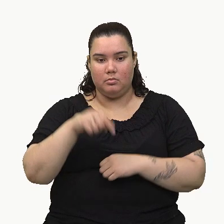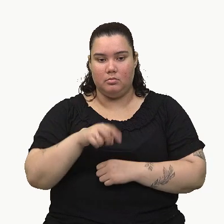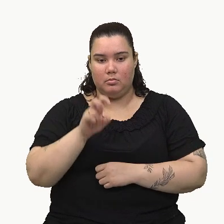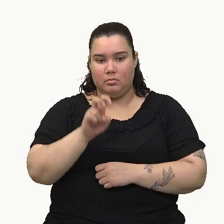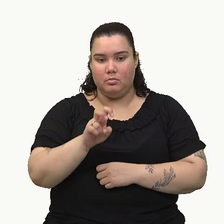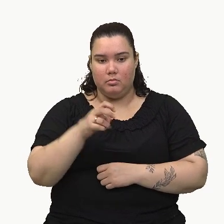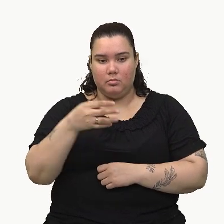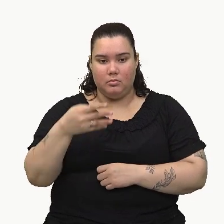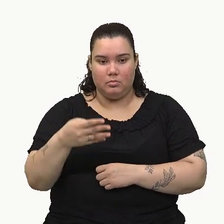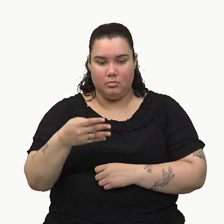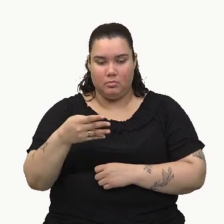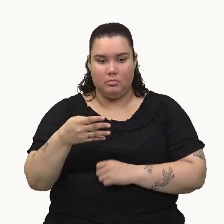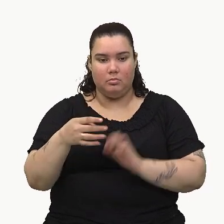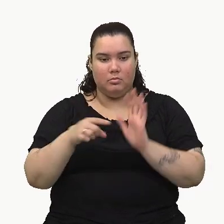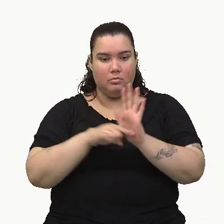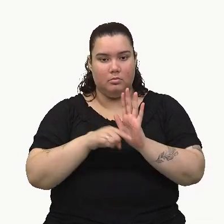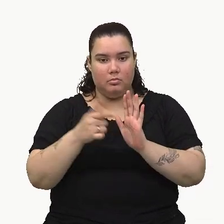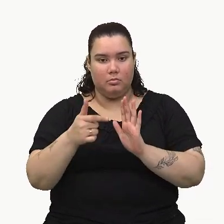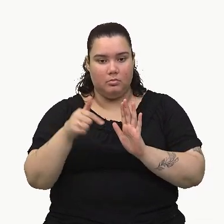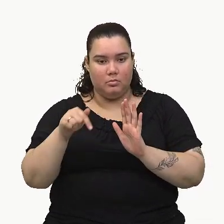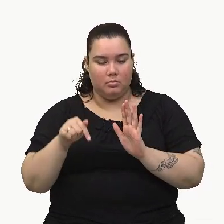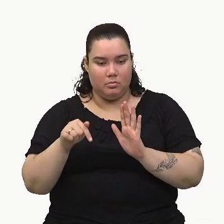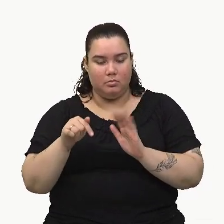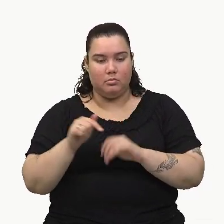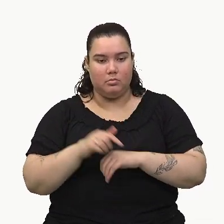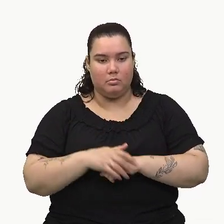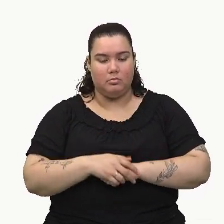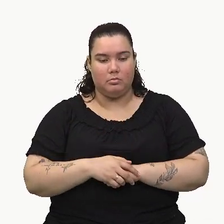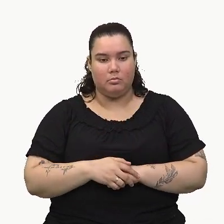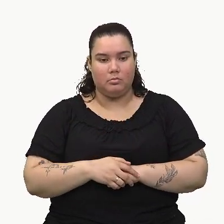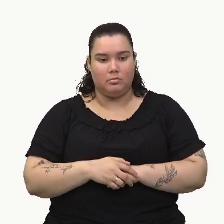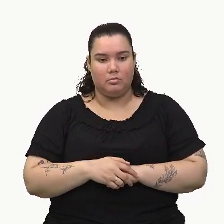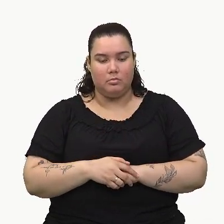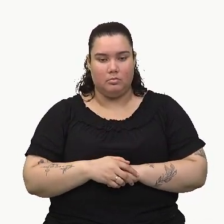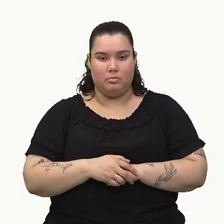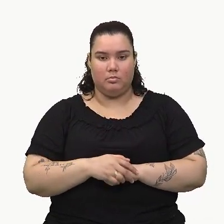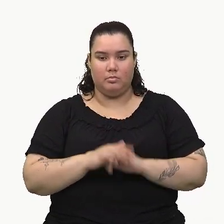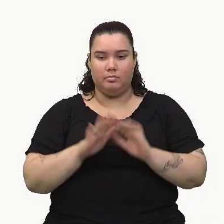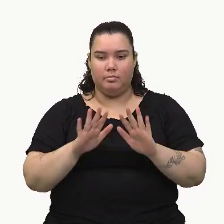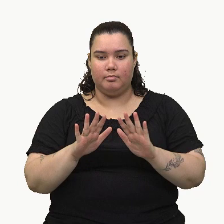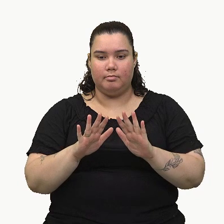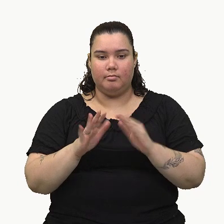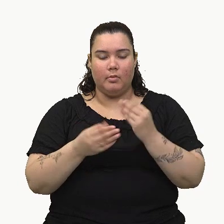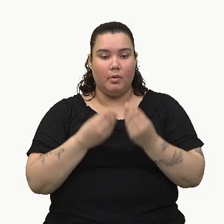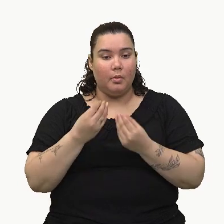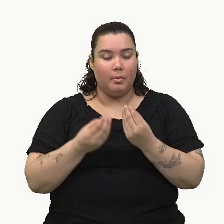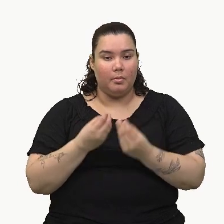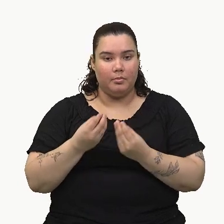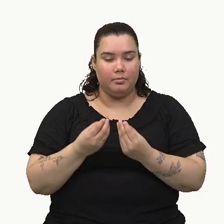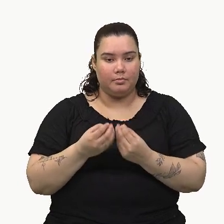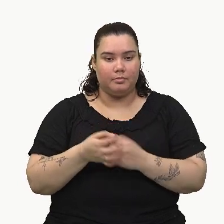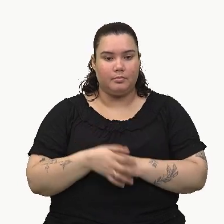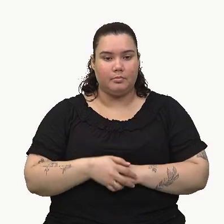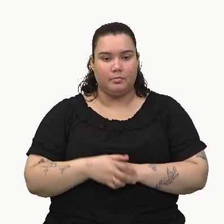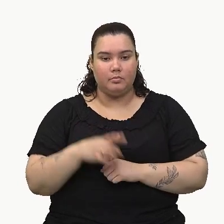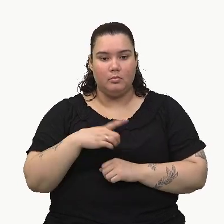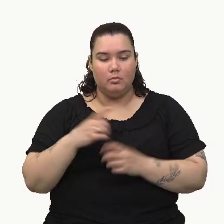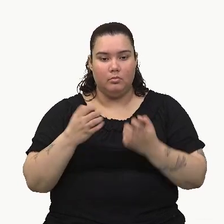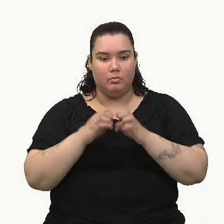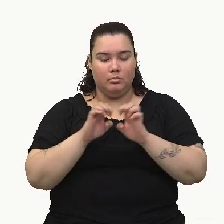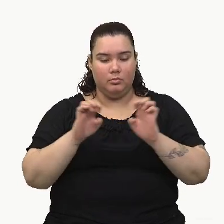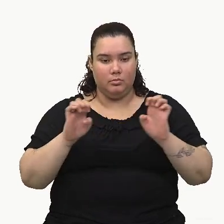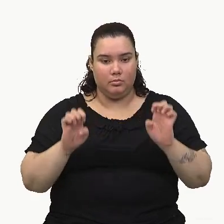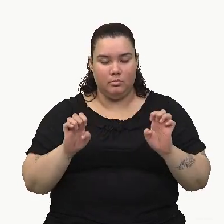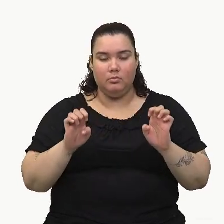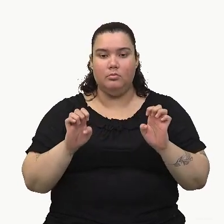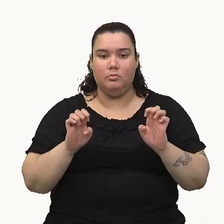é 54, menos 27. Opa! O que acontece aí? Nós temos uma expressão